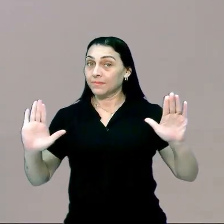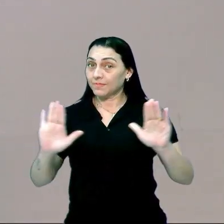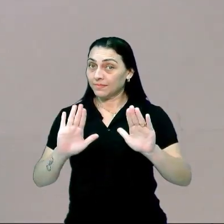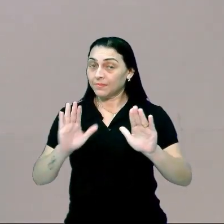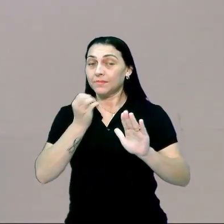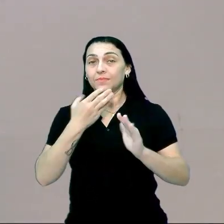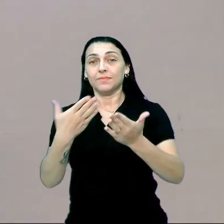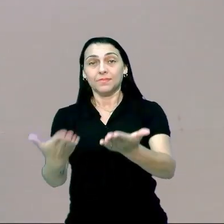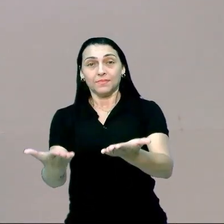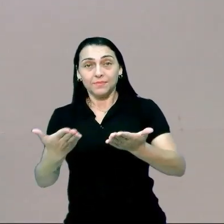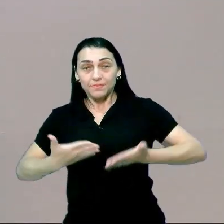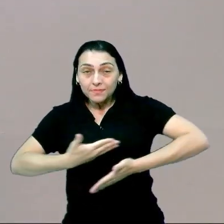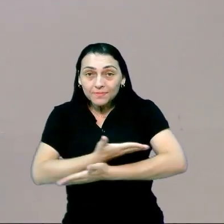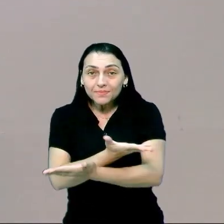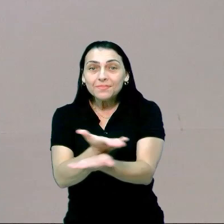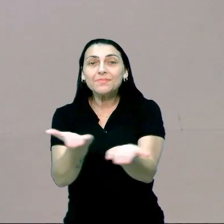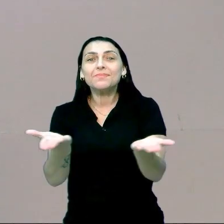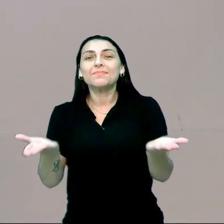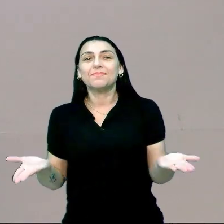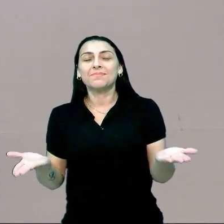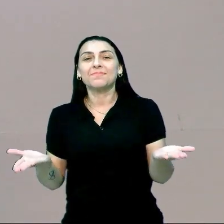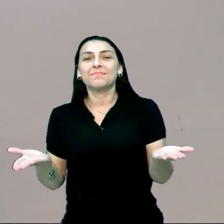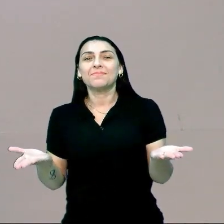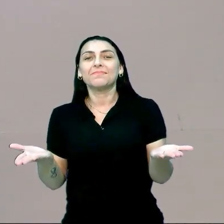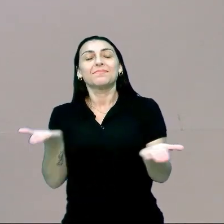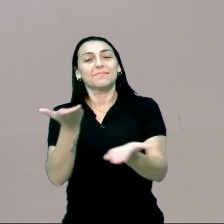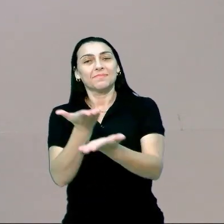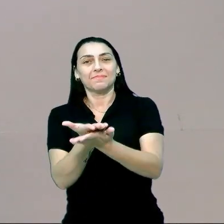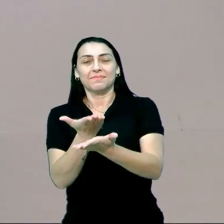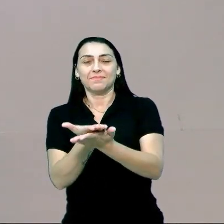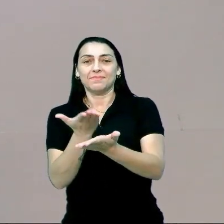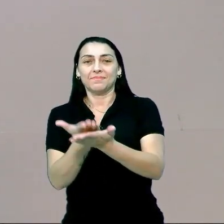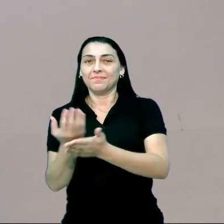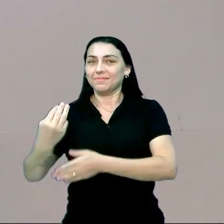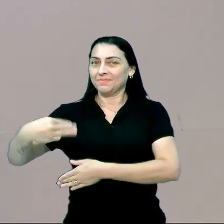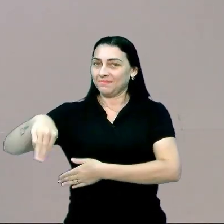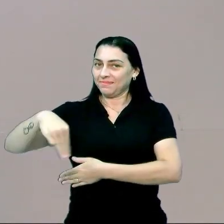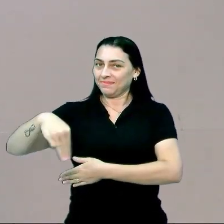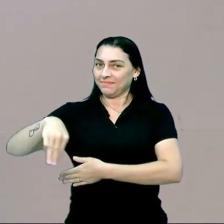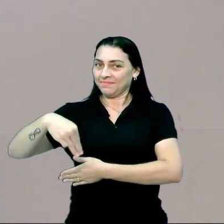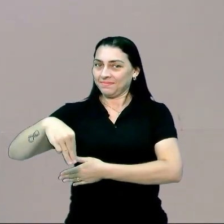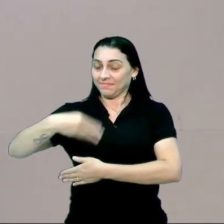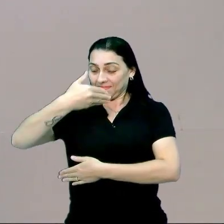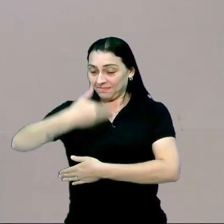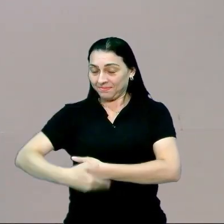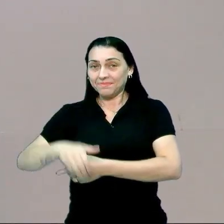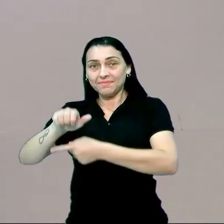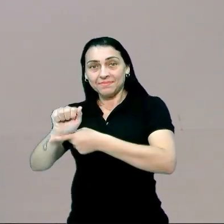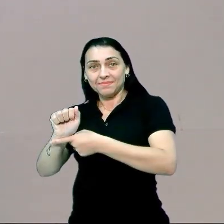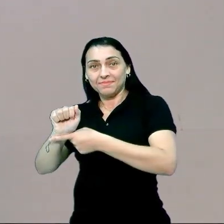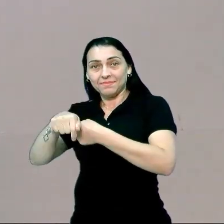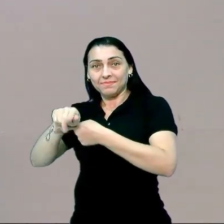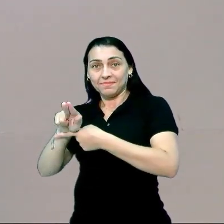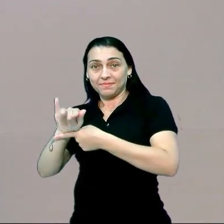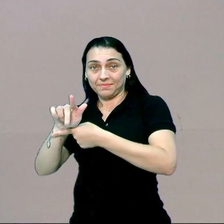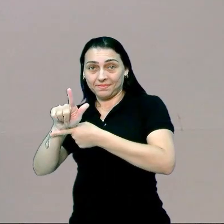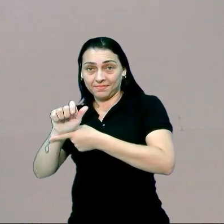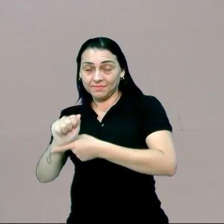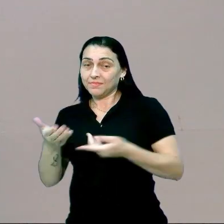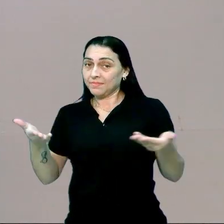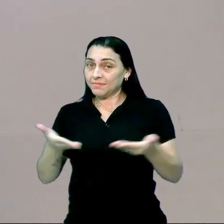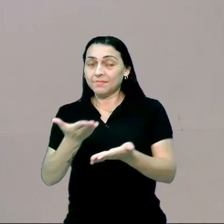Olá, sejam todos bem-vindos a mais uma aula de matemática. Eu sou o professor Áquila e